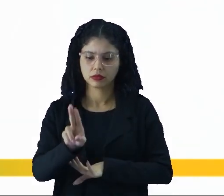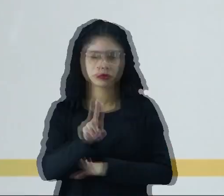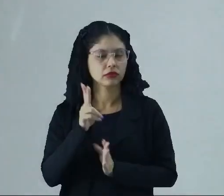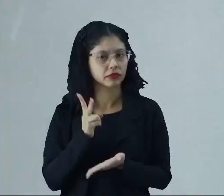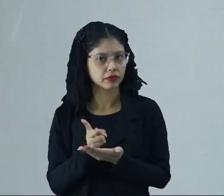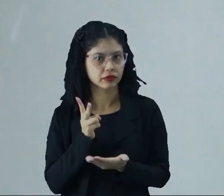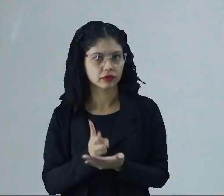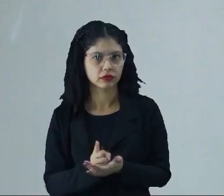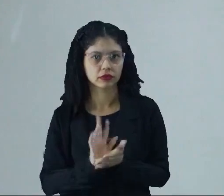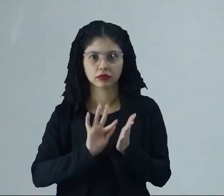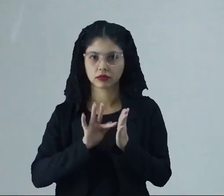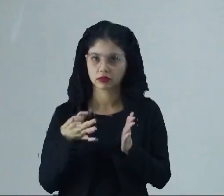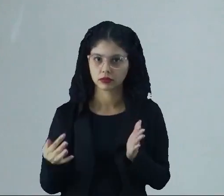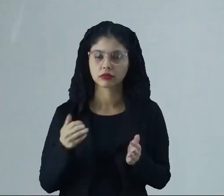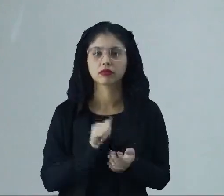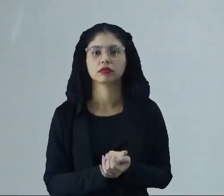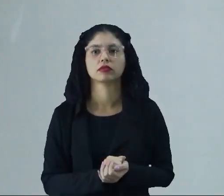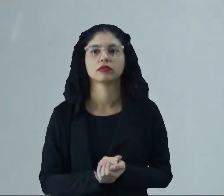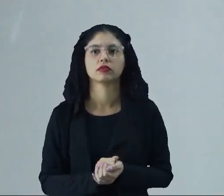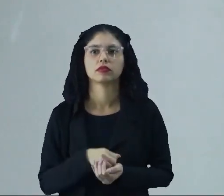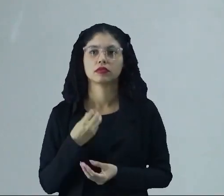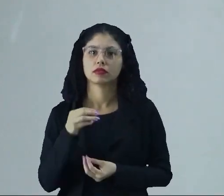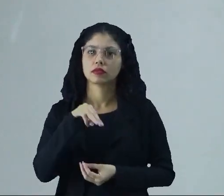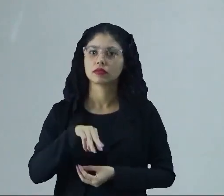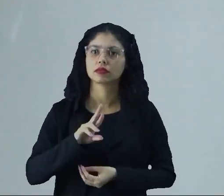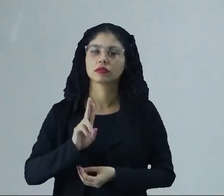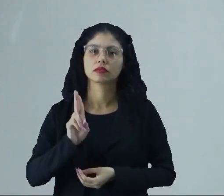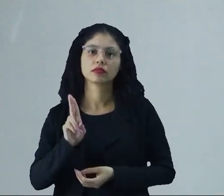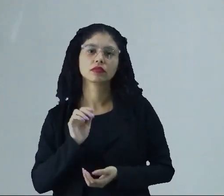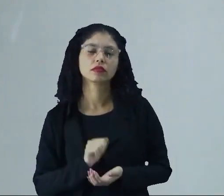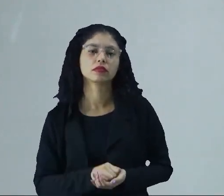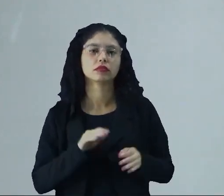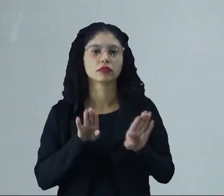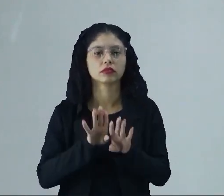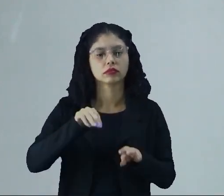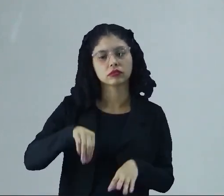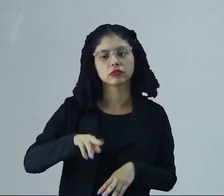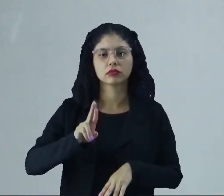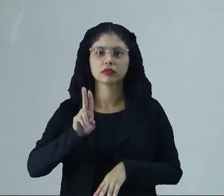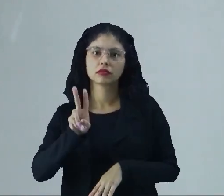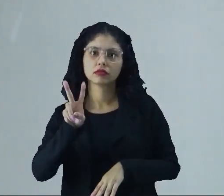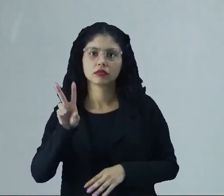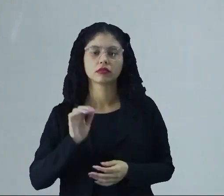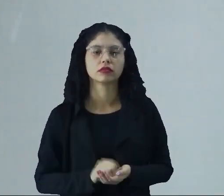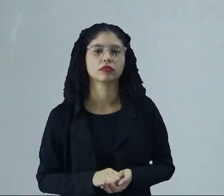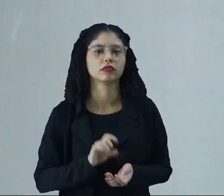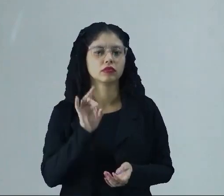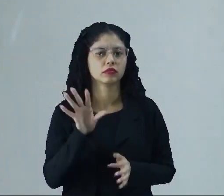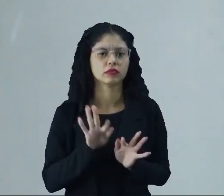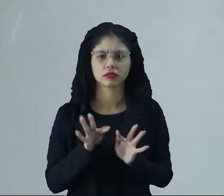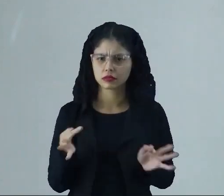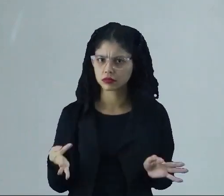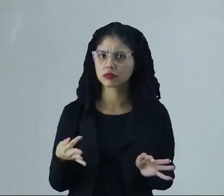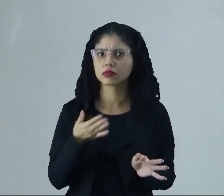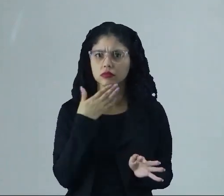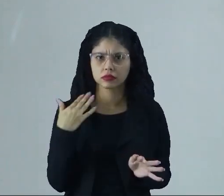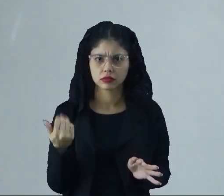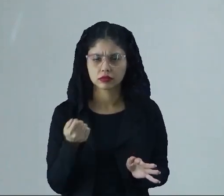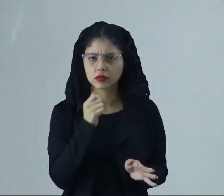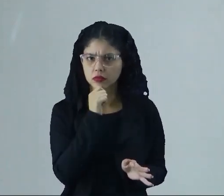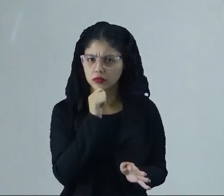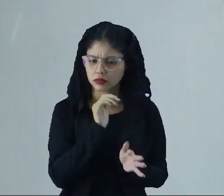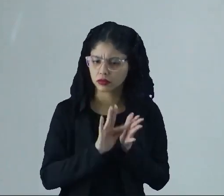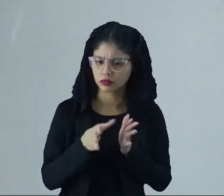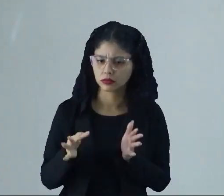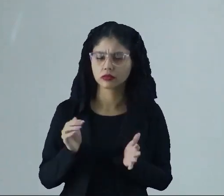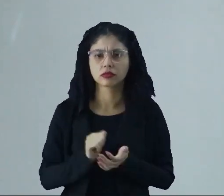as mesmas funções horárias, tanto do MRU como do MRUV. Mas a gente pode simplificar essas funções.